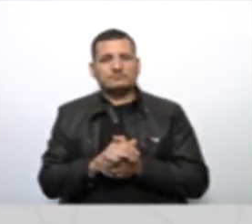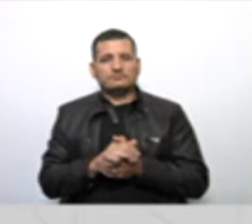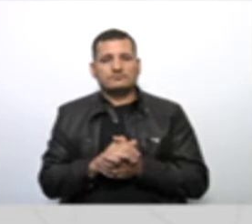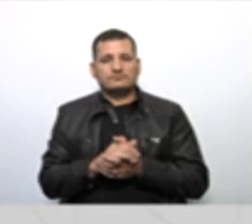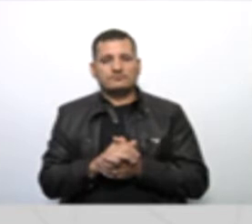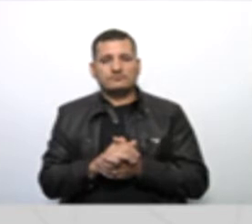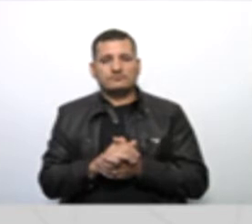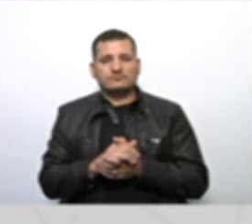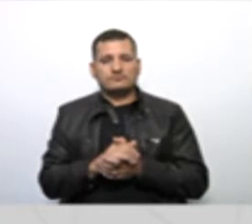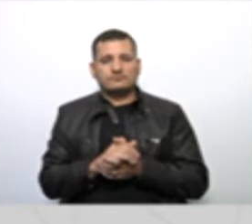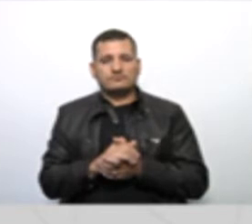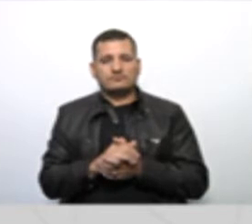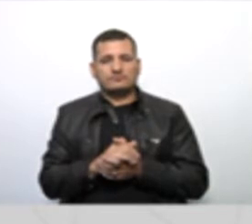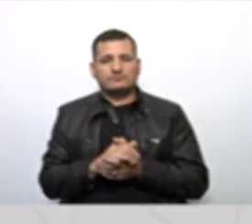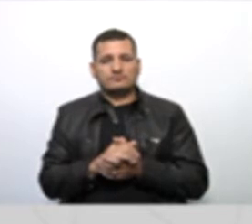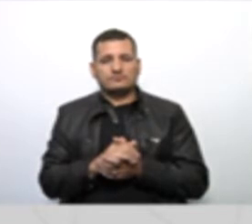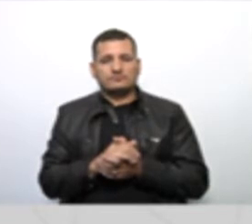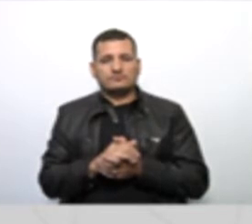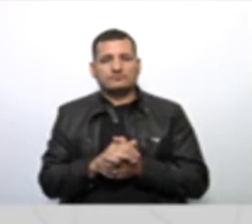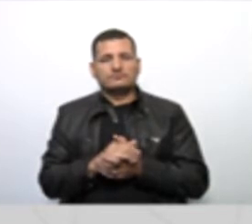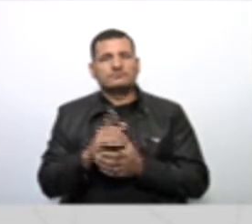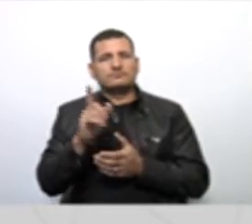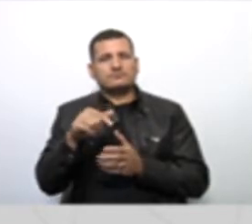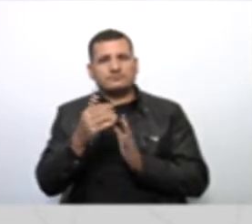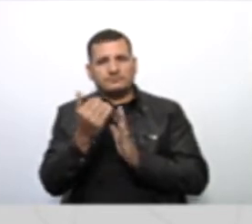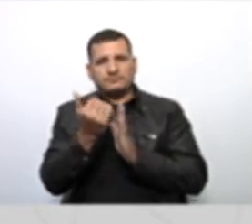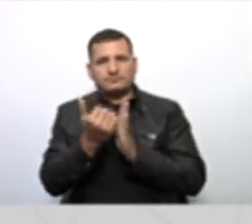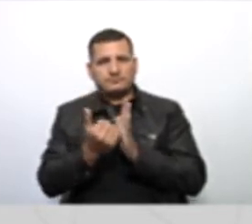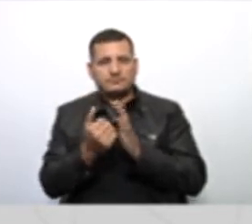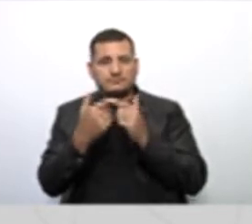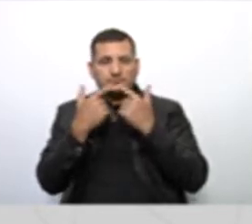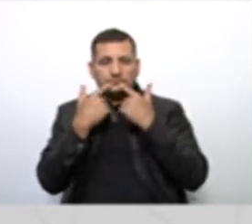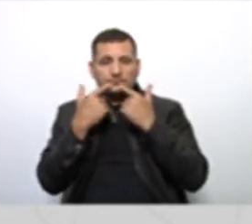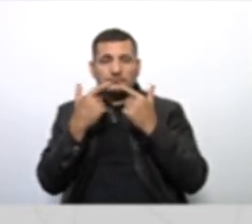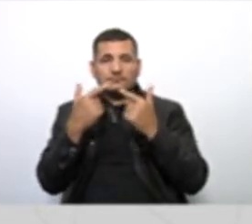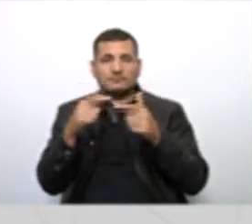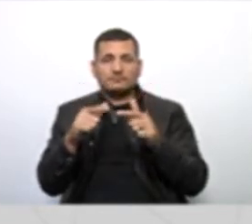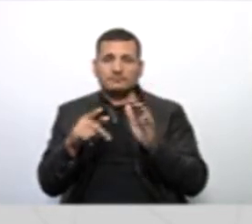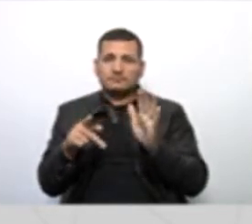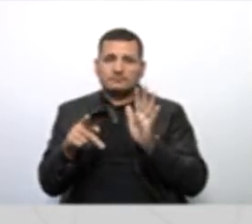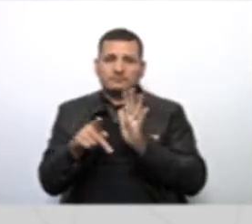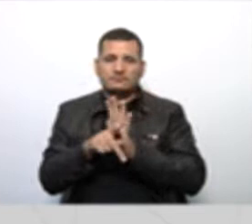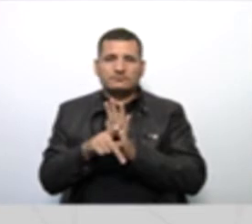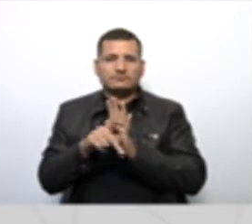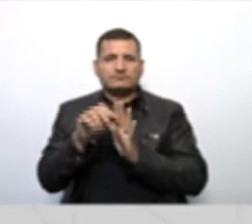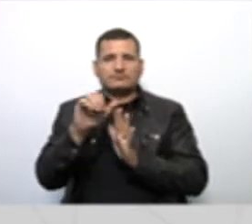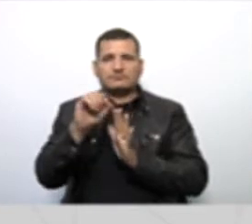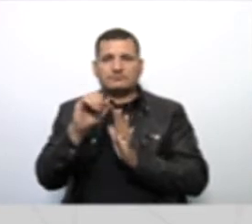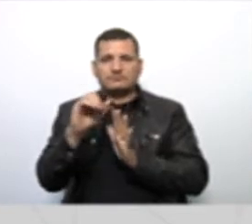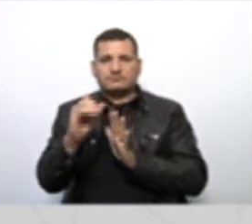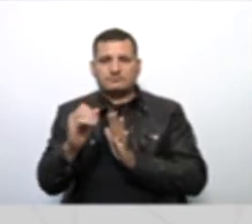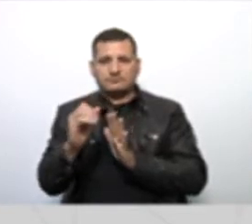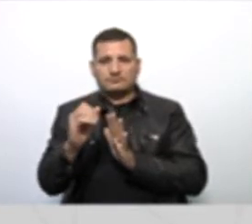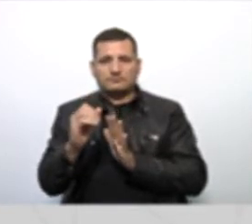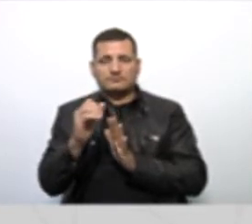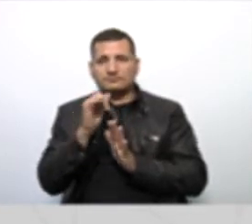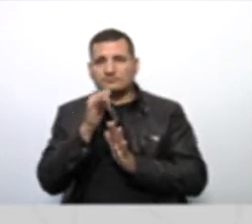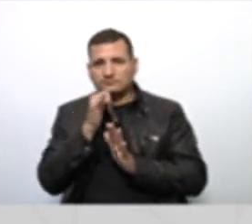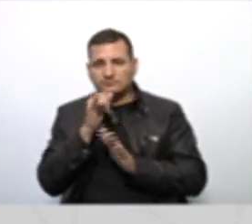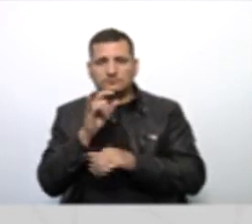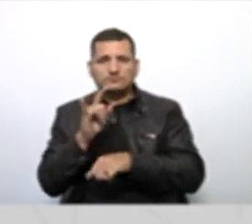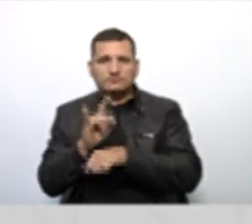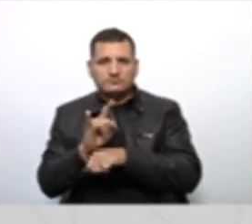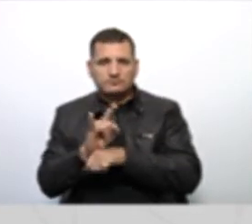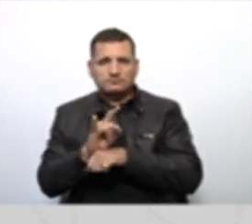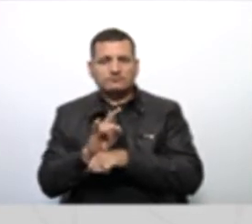aplicativo, entendeu? E aquele programa numa linguagem exclusiva para o sistema operacional. Se ele foi desenvolvido para Android,